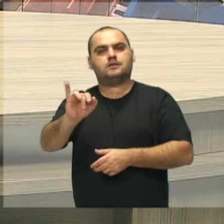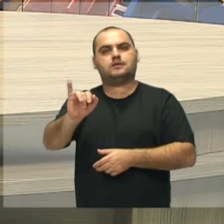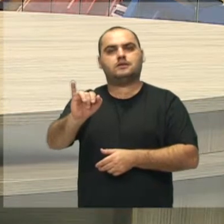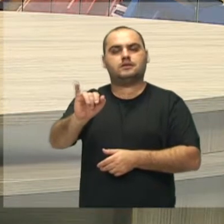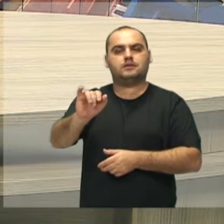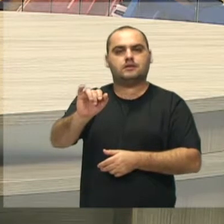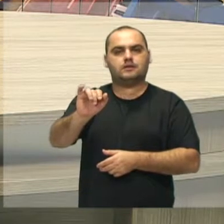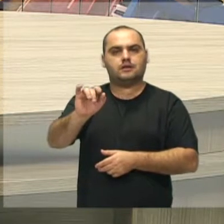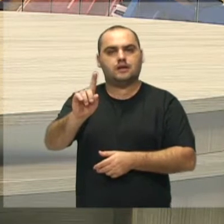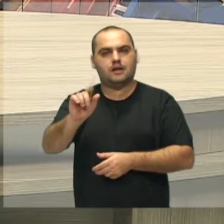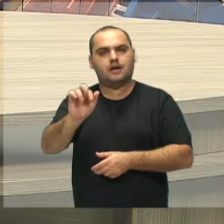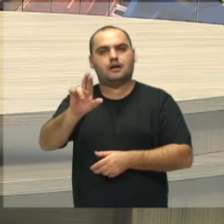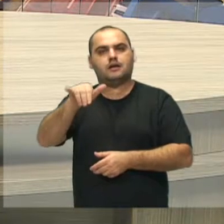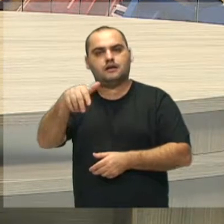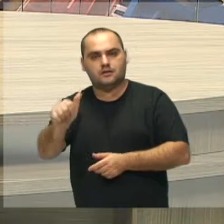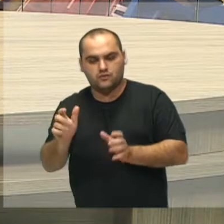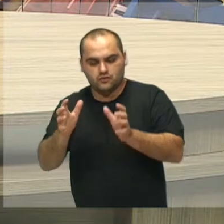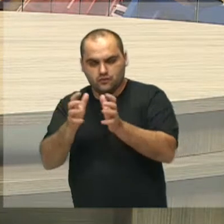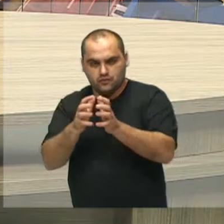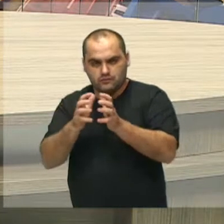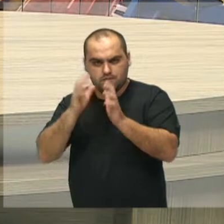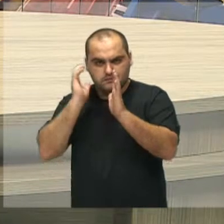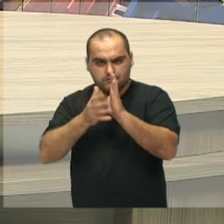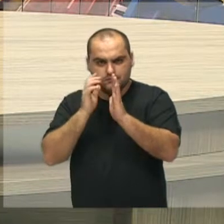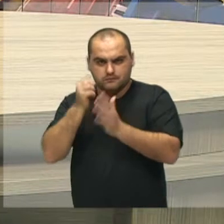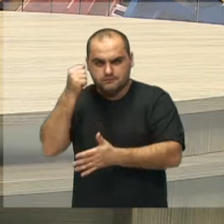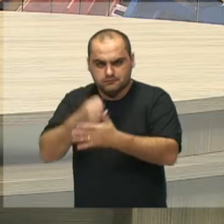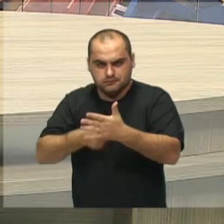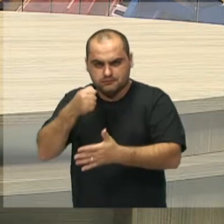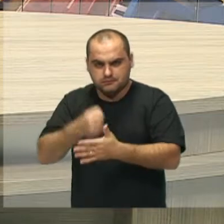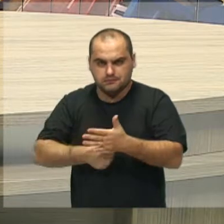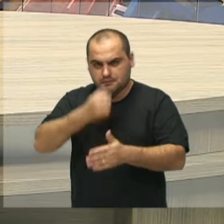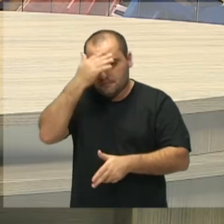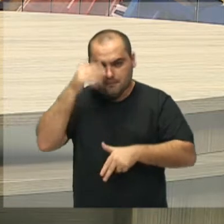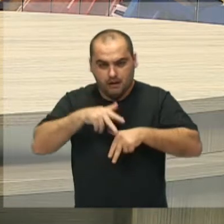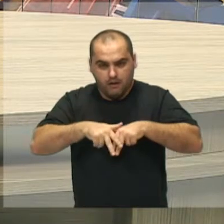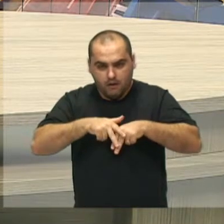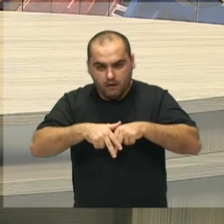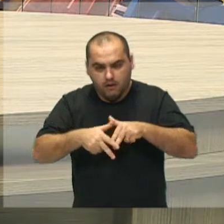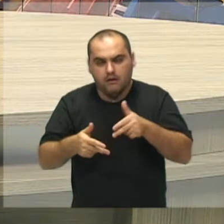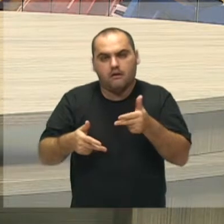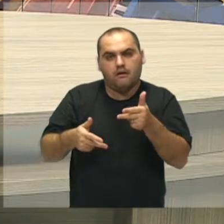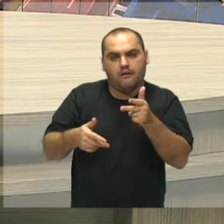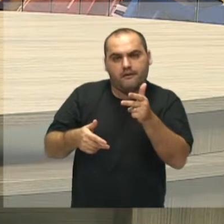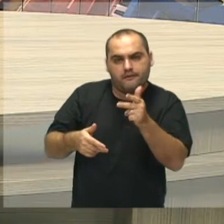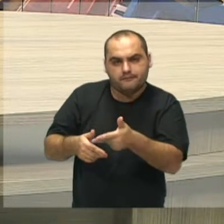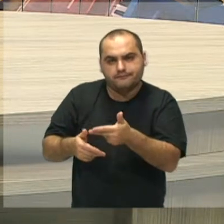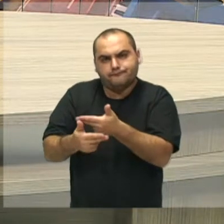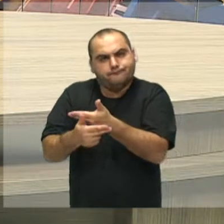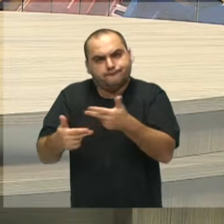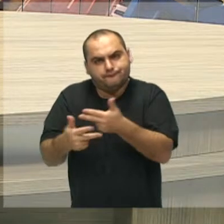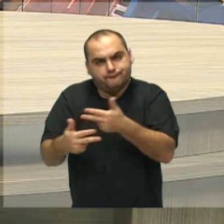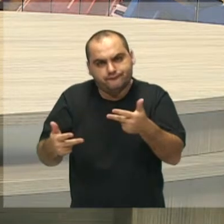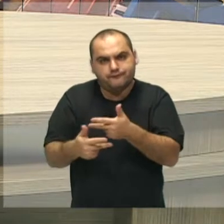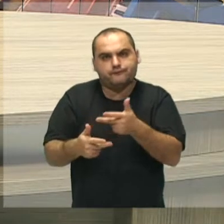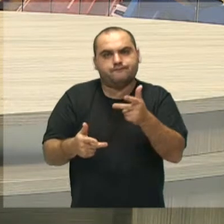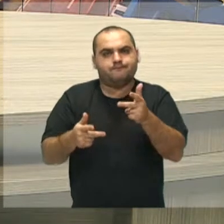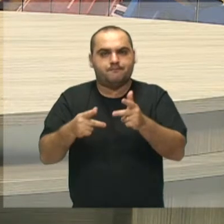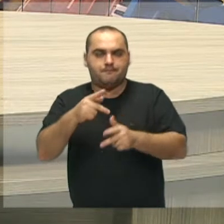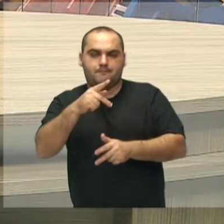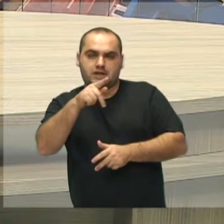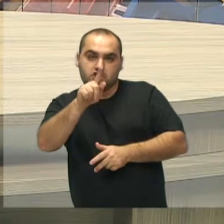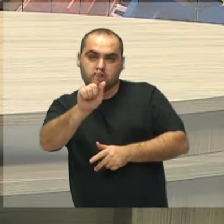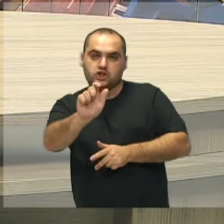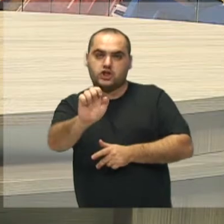políticos que lutam por questões de gênero, por questões de diversas pautas que